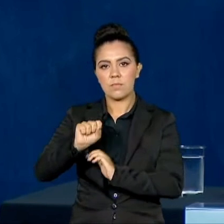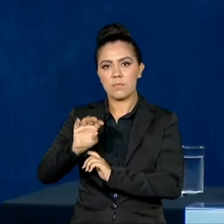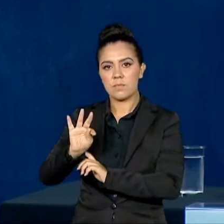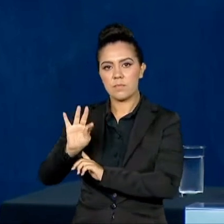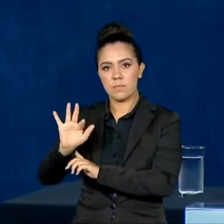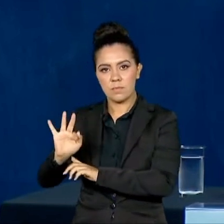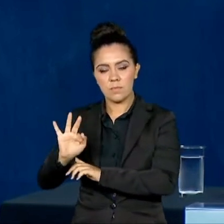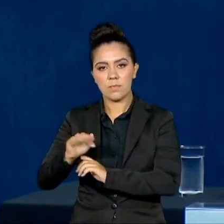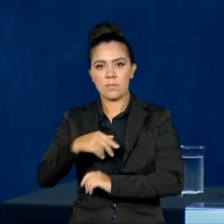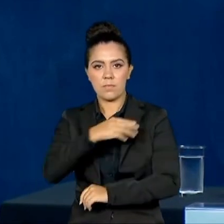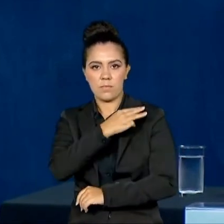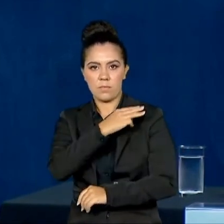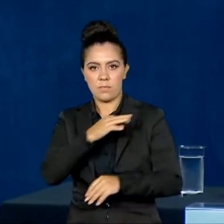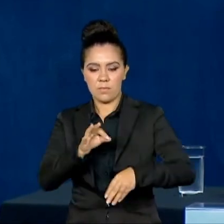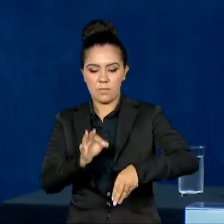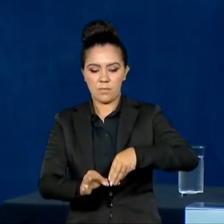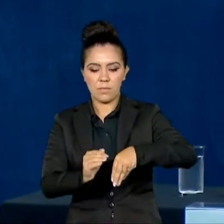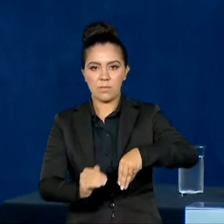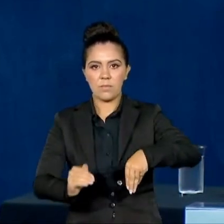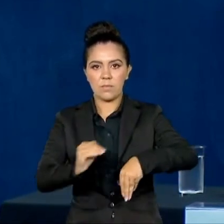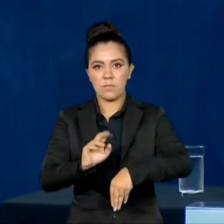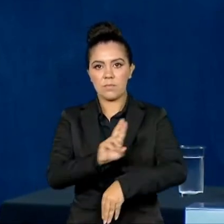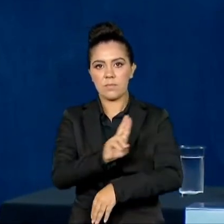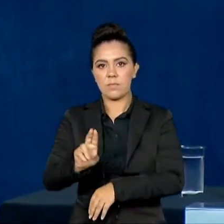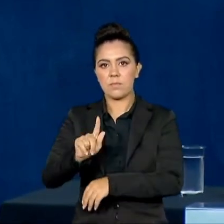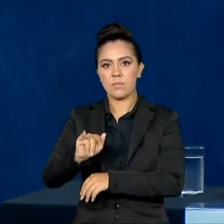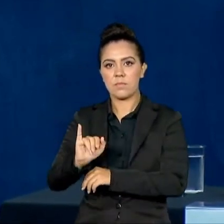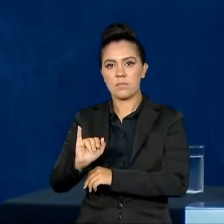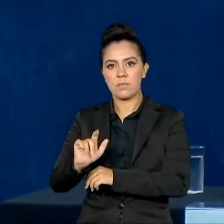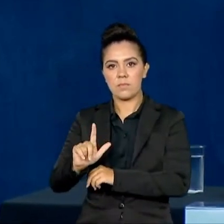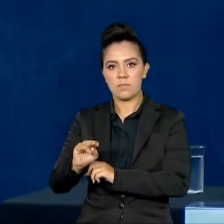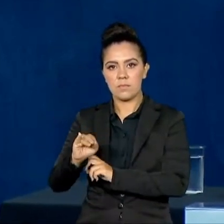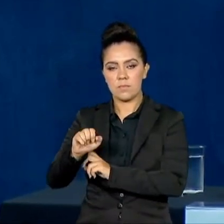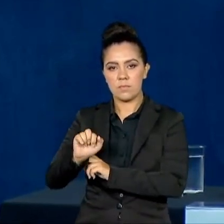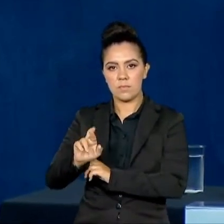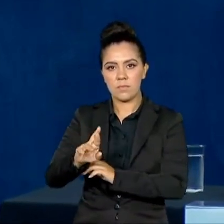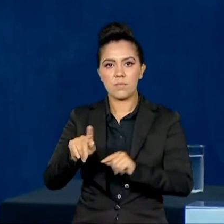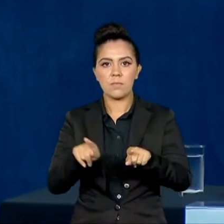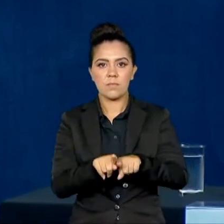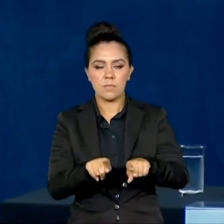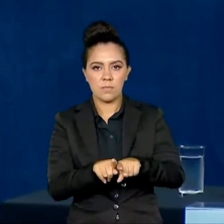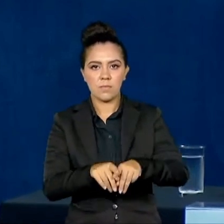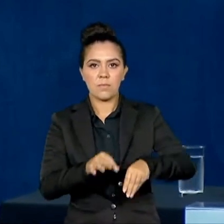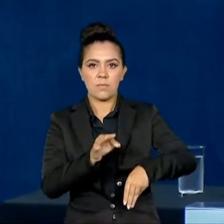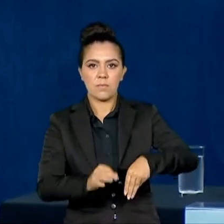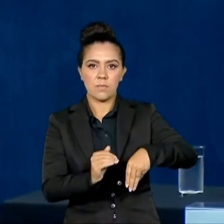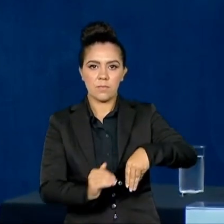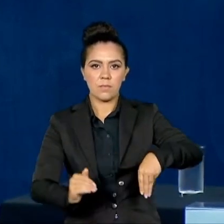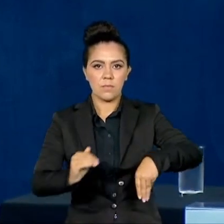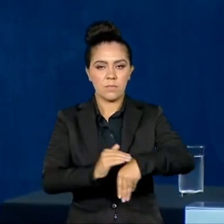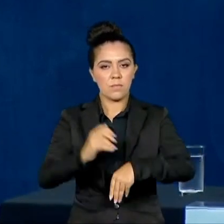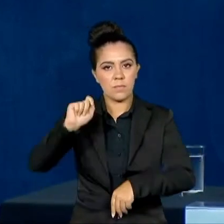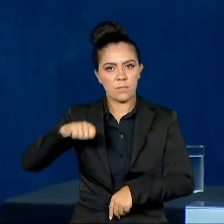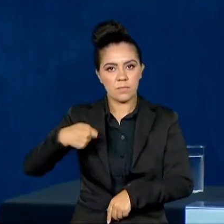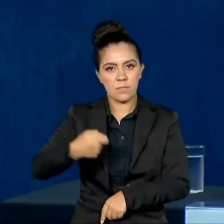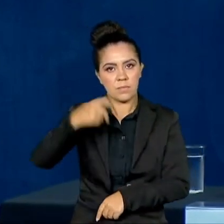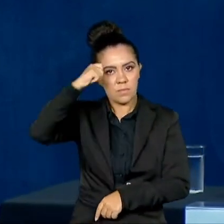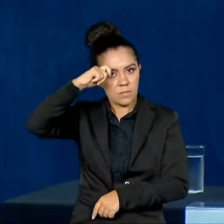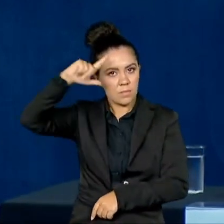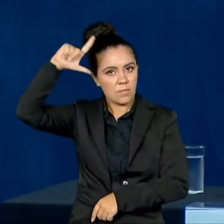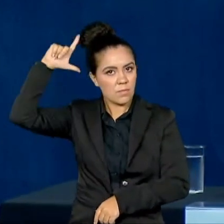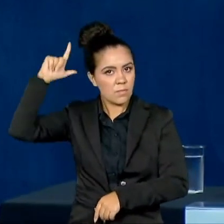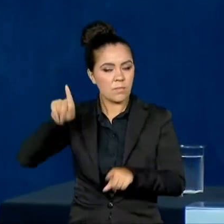ministro Gilmar Mendes, o presidente do Tribunal Superior Eleitoral, ministro Alexandre de Moraes, e o meu companheiro de